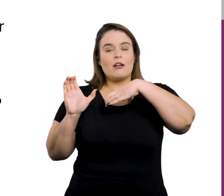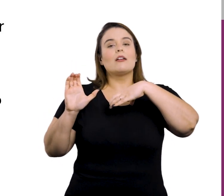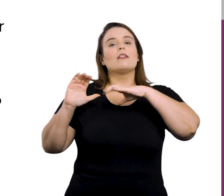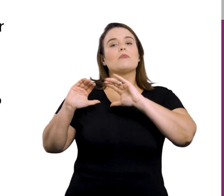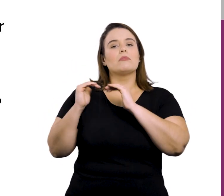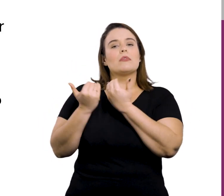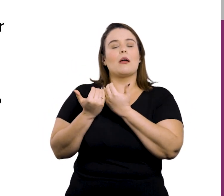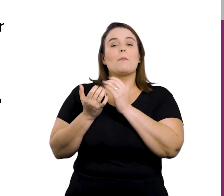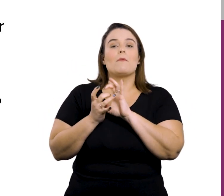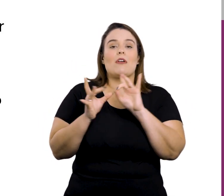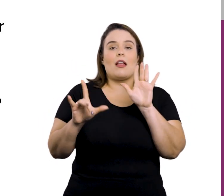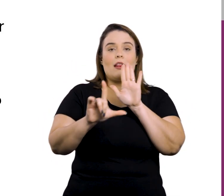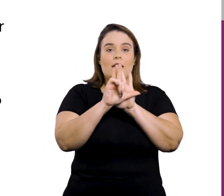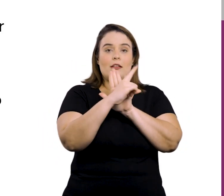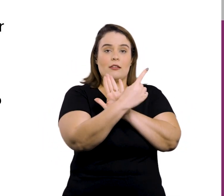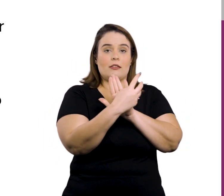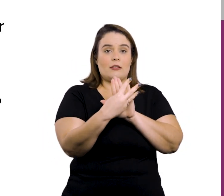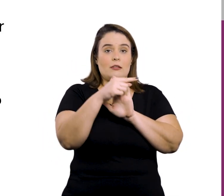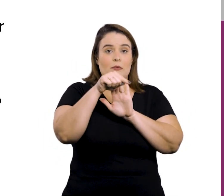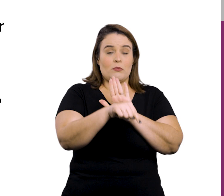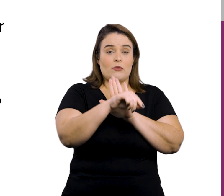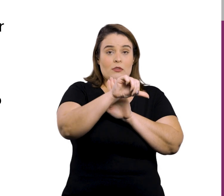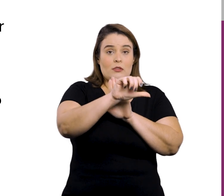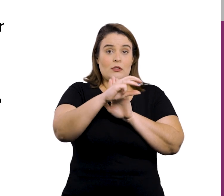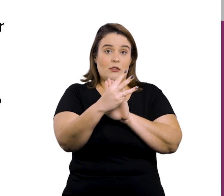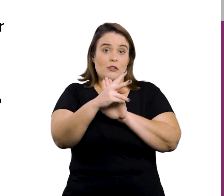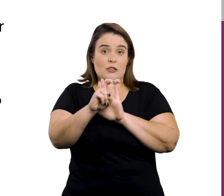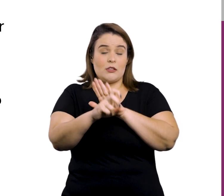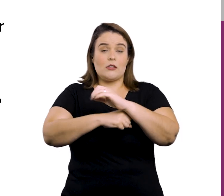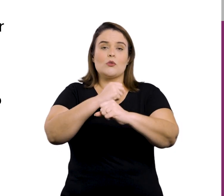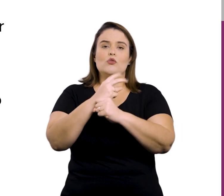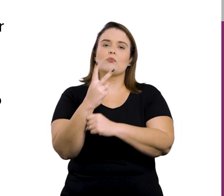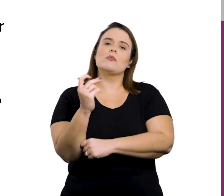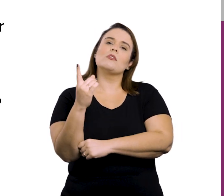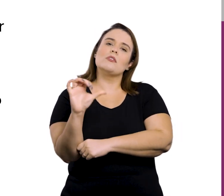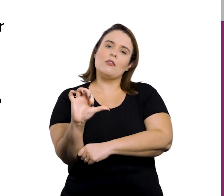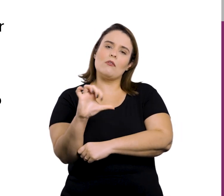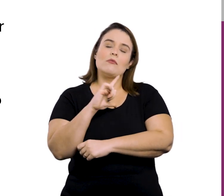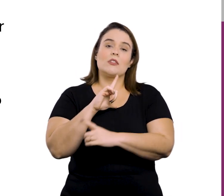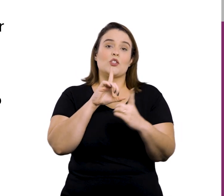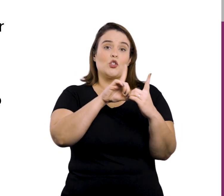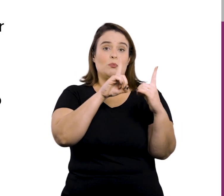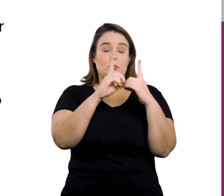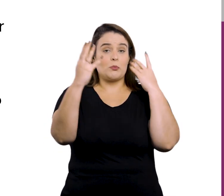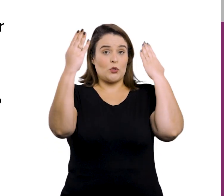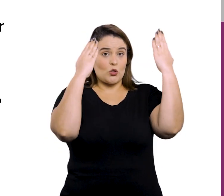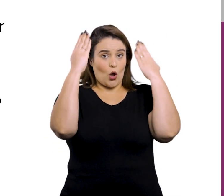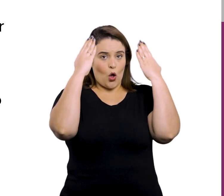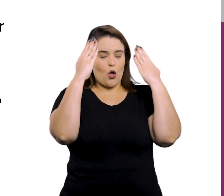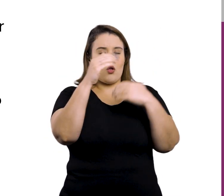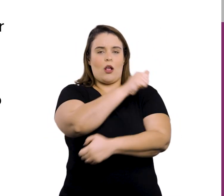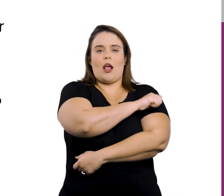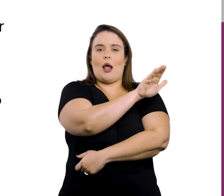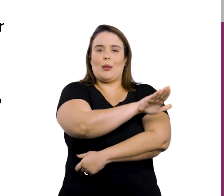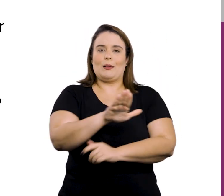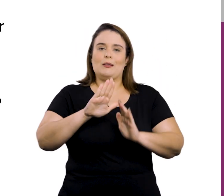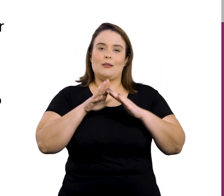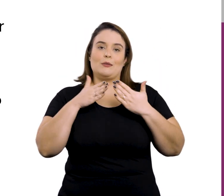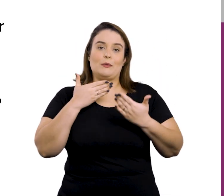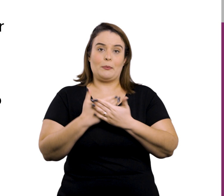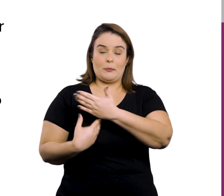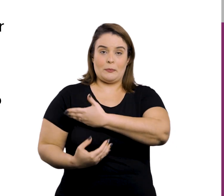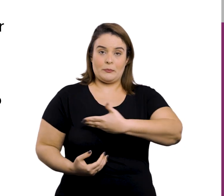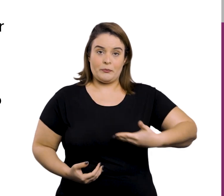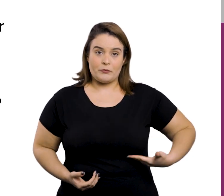Nacional aprovou a Lei 13.935 de 2019, que garante atendimento de psicólogo a alunos